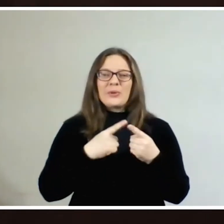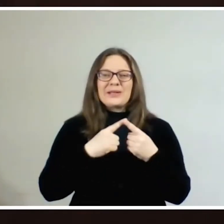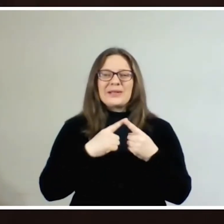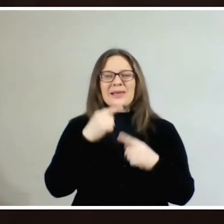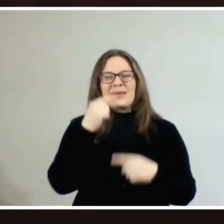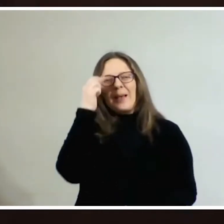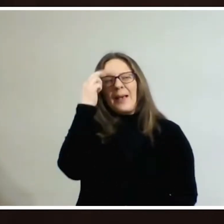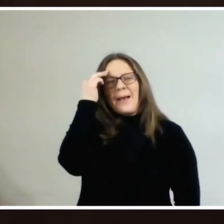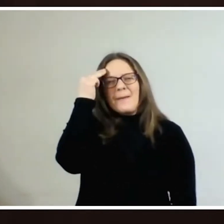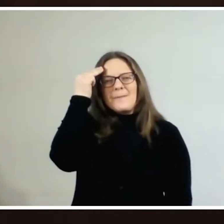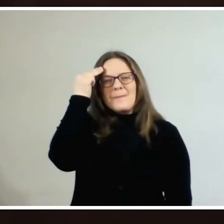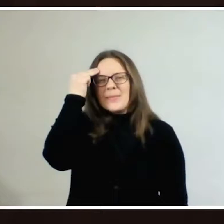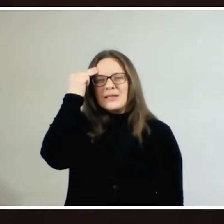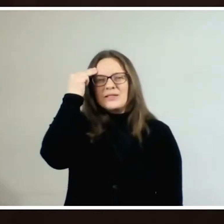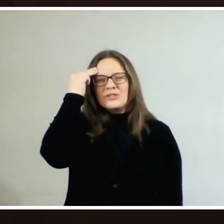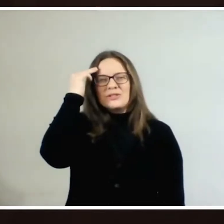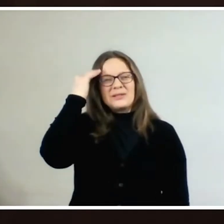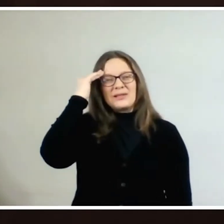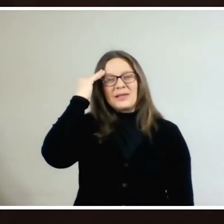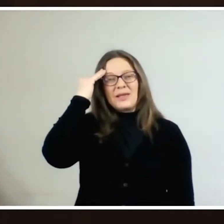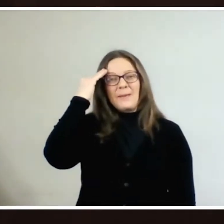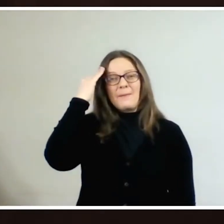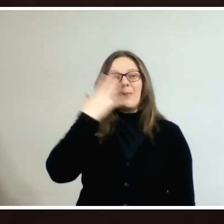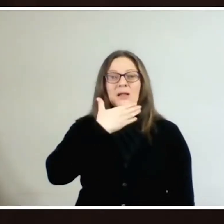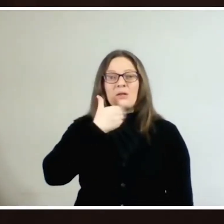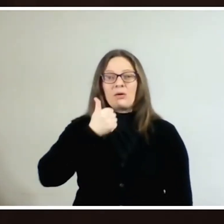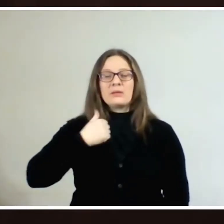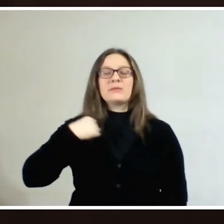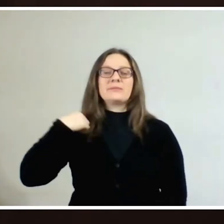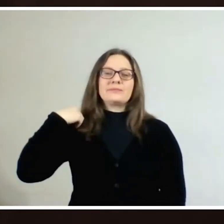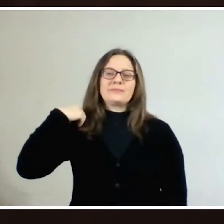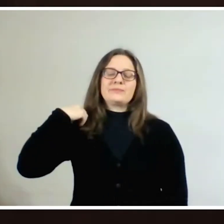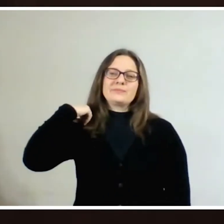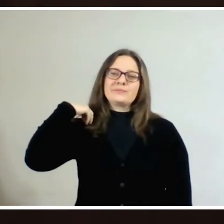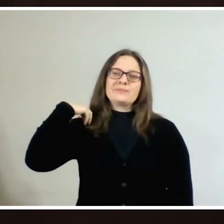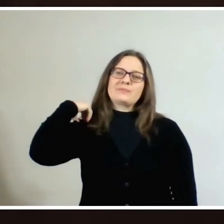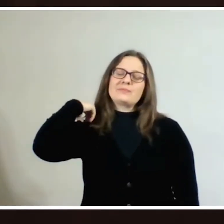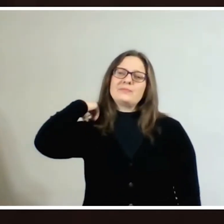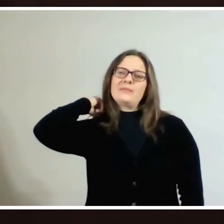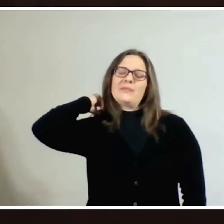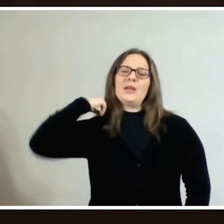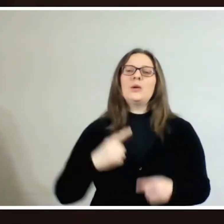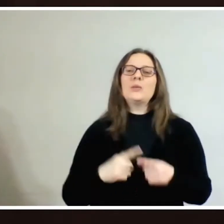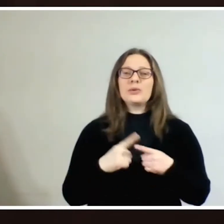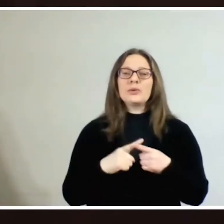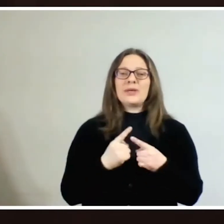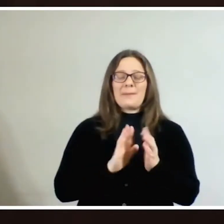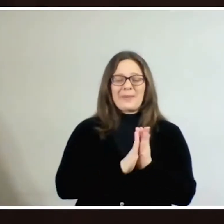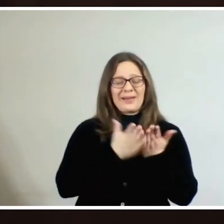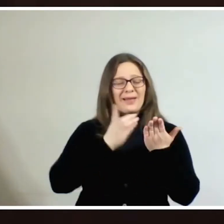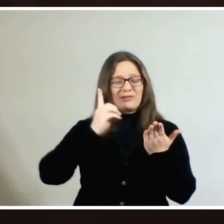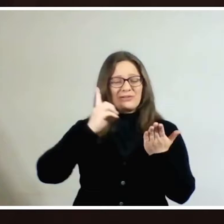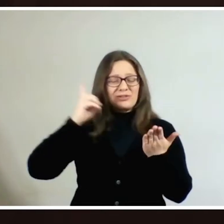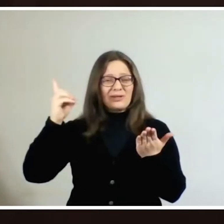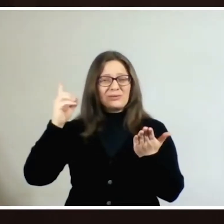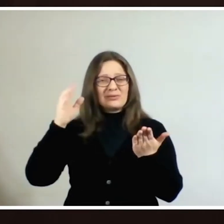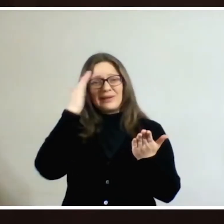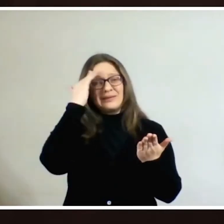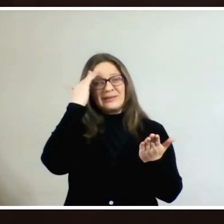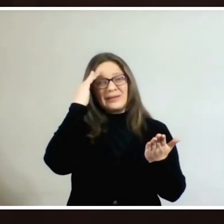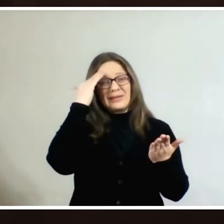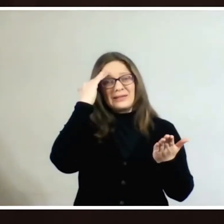possa entender. Irmãos, a palavra de Deus não se entende somente pela mente